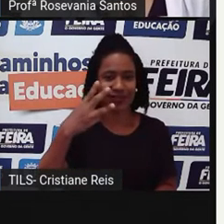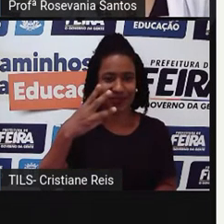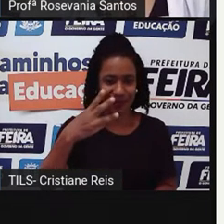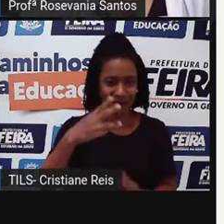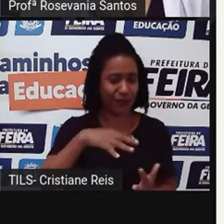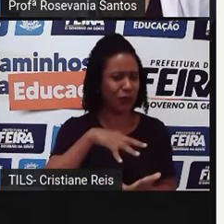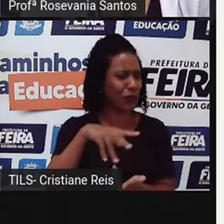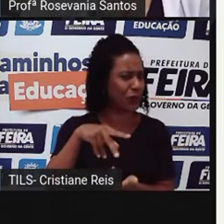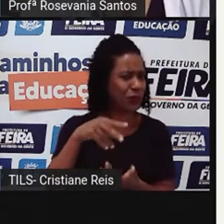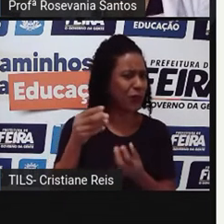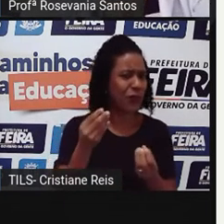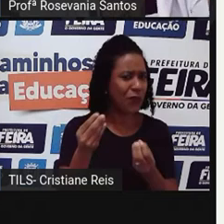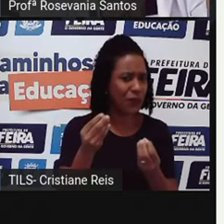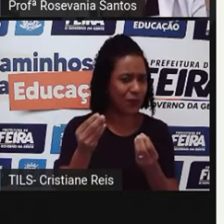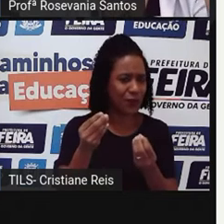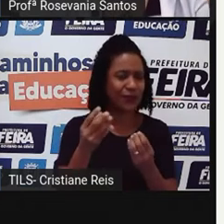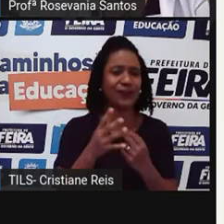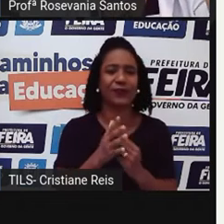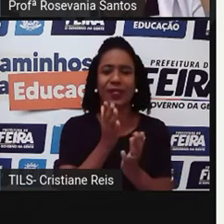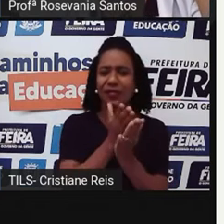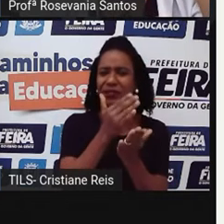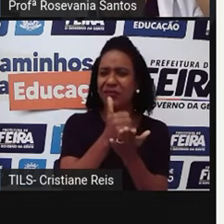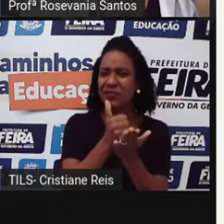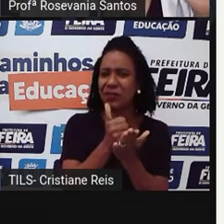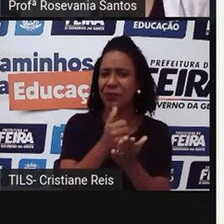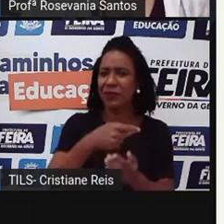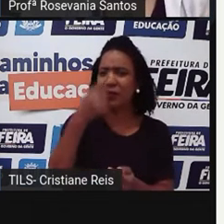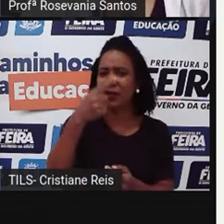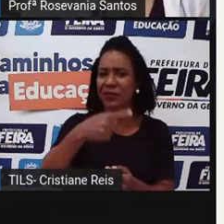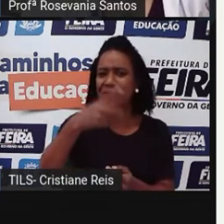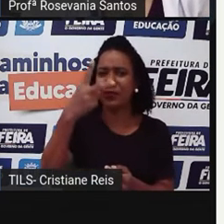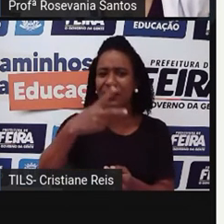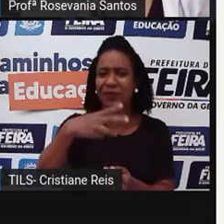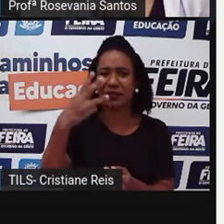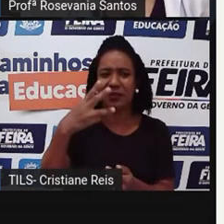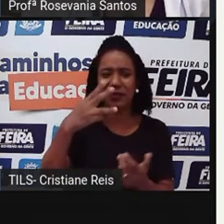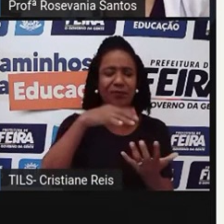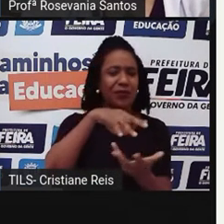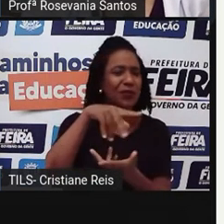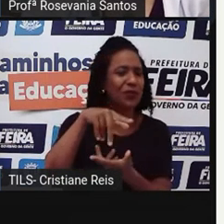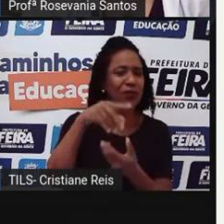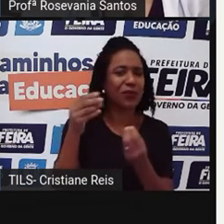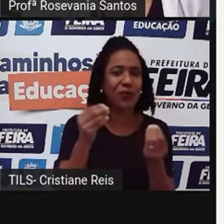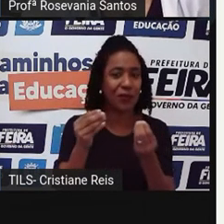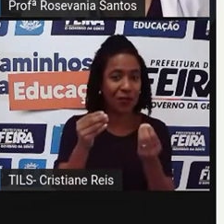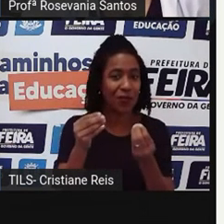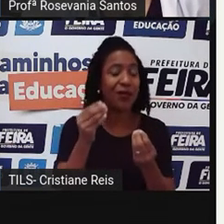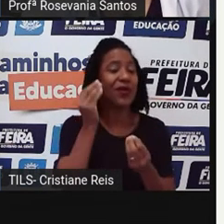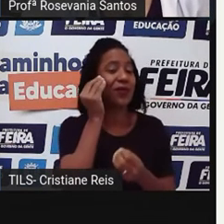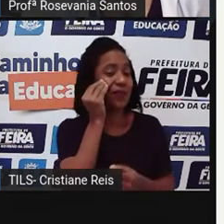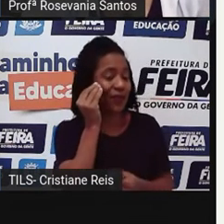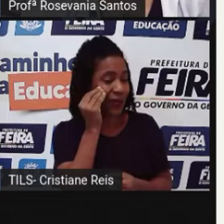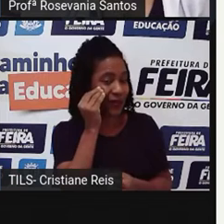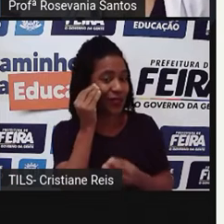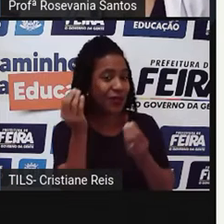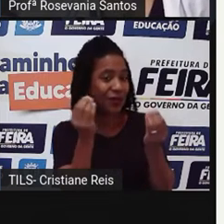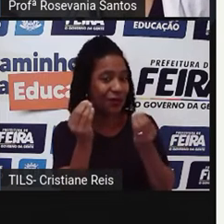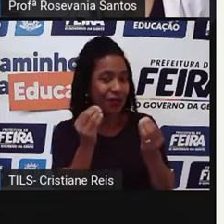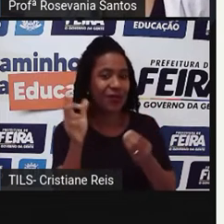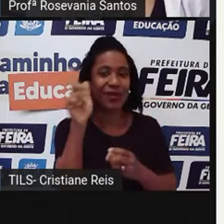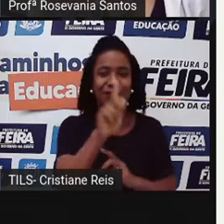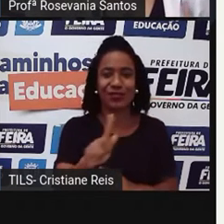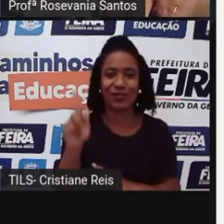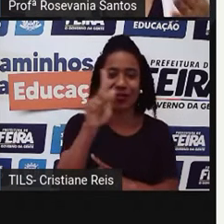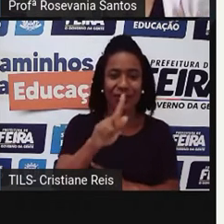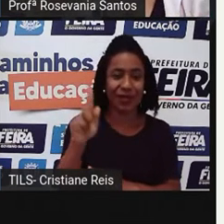mundo. Essa divisão, né, de primeiro, segundo e terceiro mundo, ela expressa o contexto geopolítico da Guerra Fria. Ou